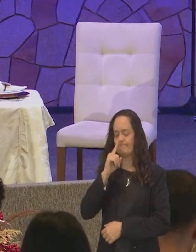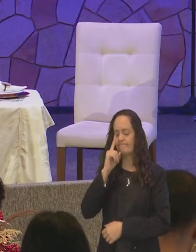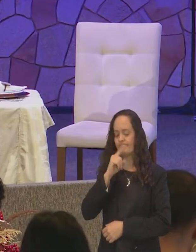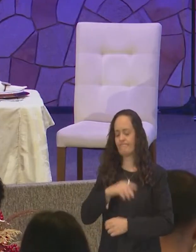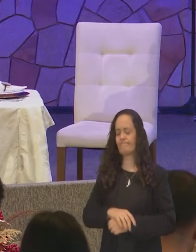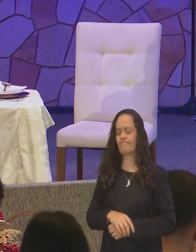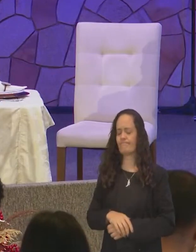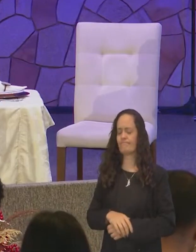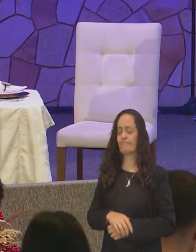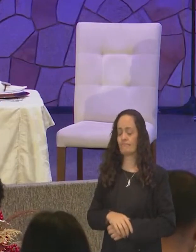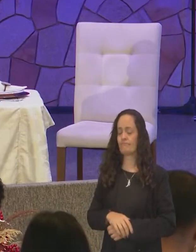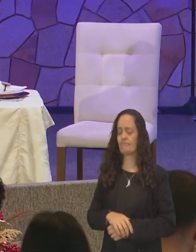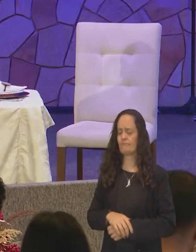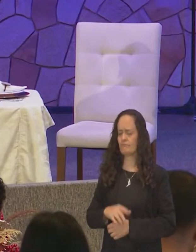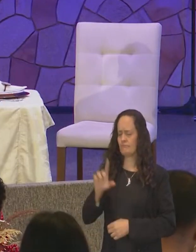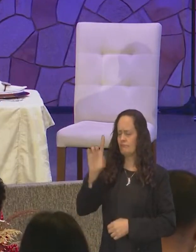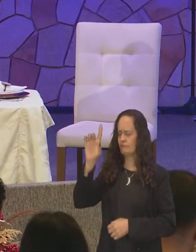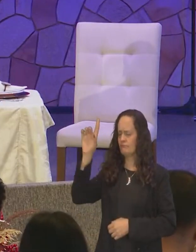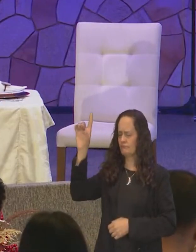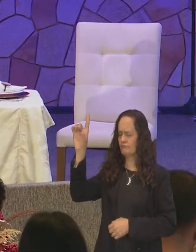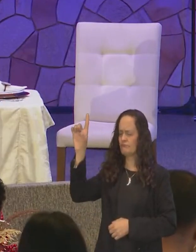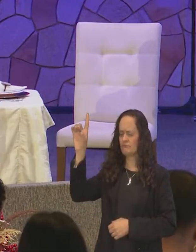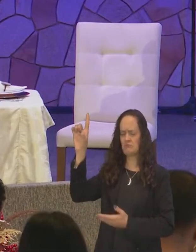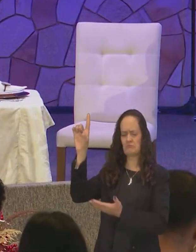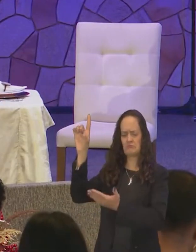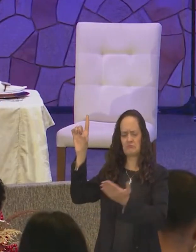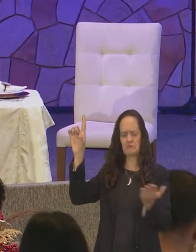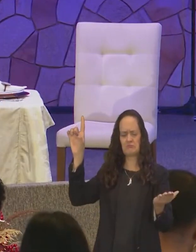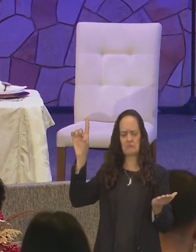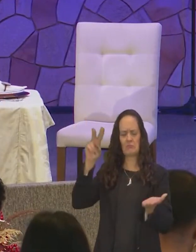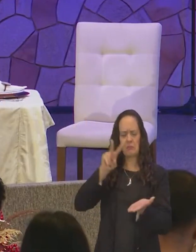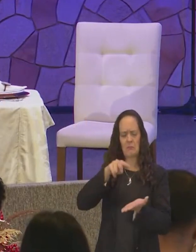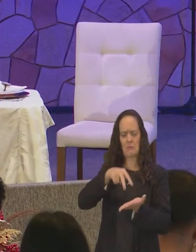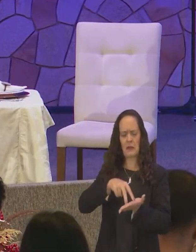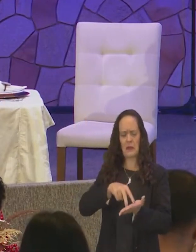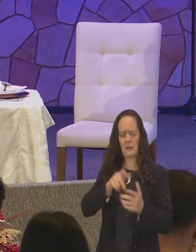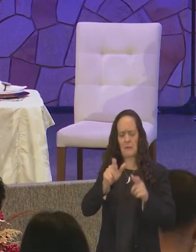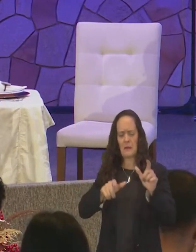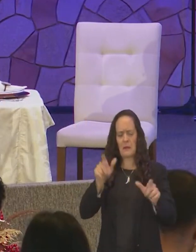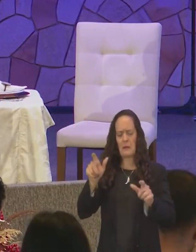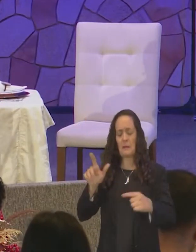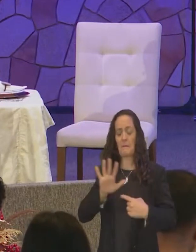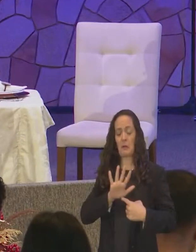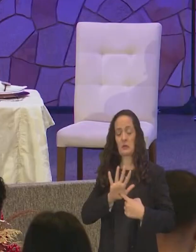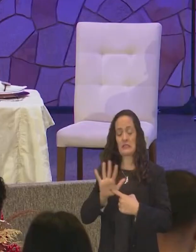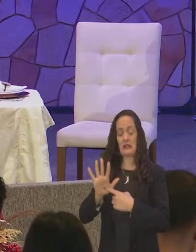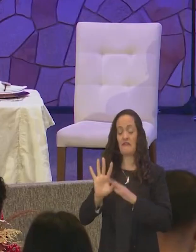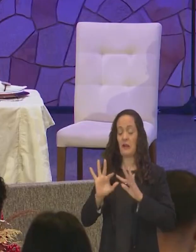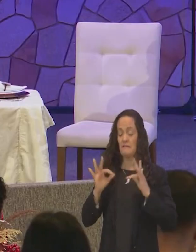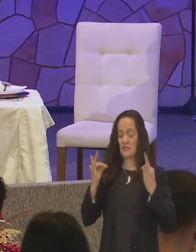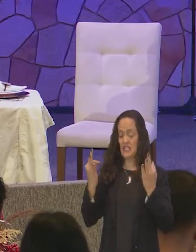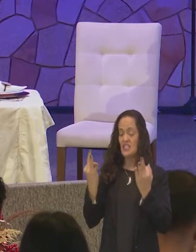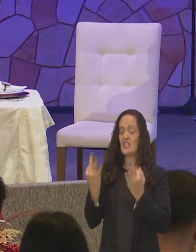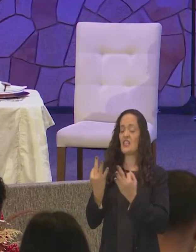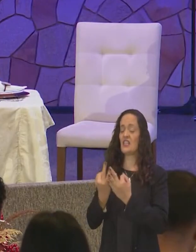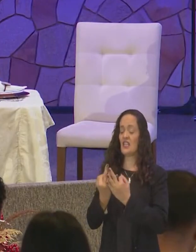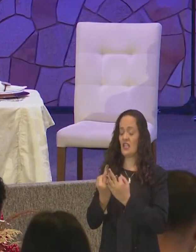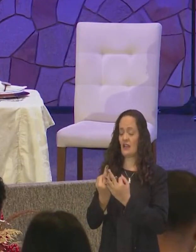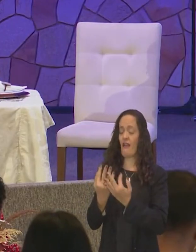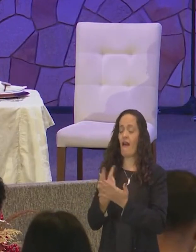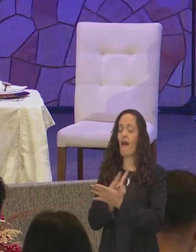Senhor Deus, esses irmãos são corajosos, porque expor as nossas famílias é algo muito